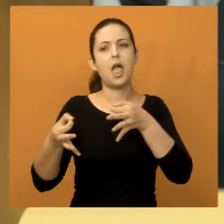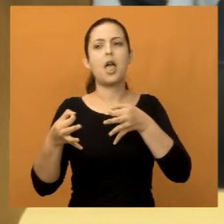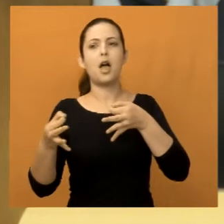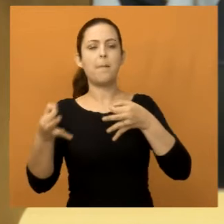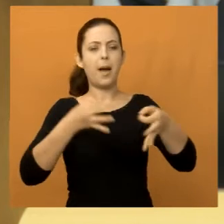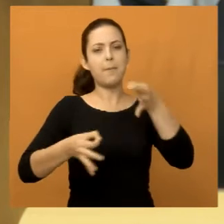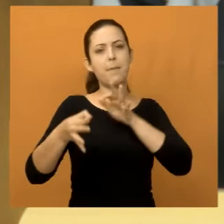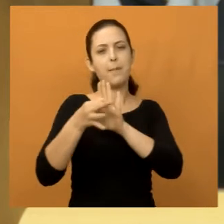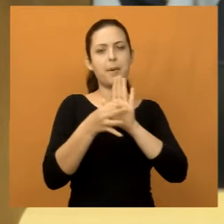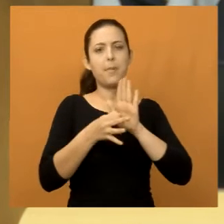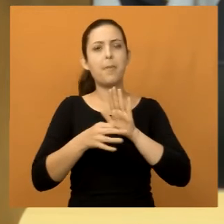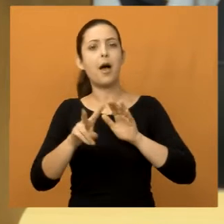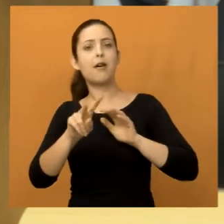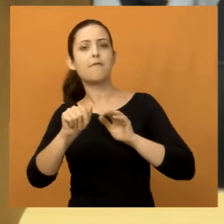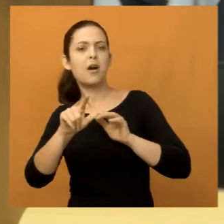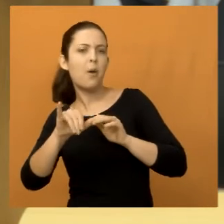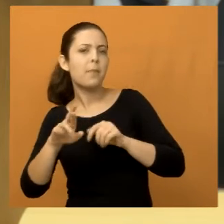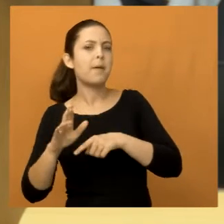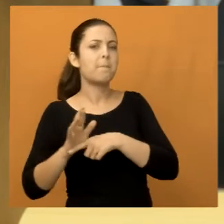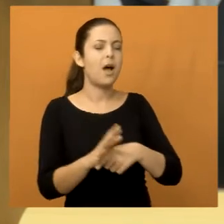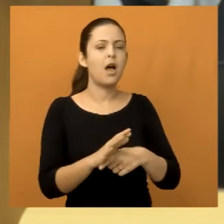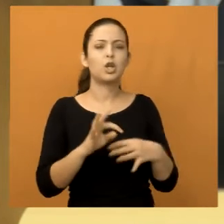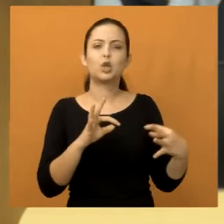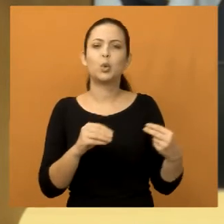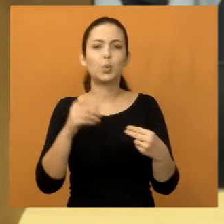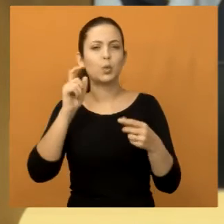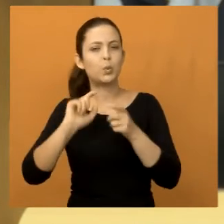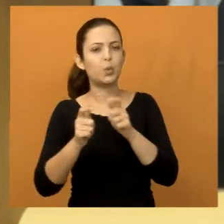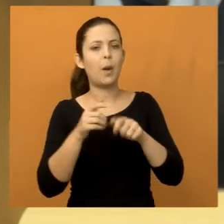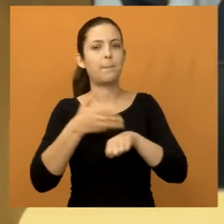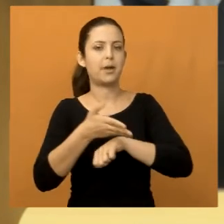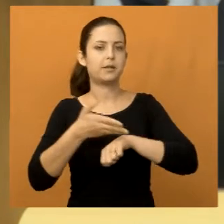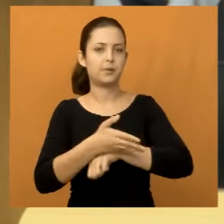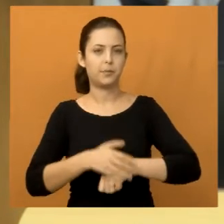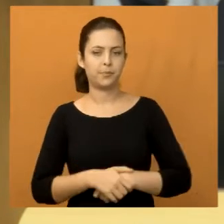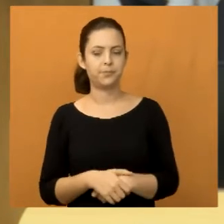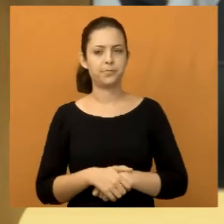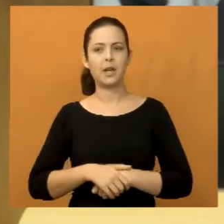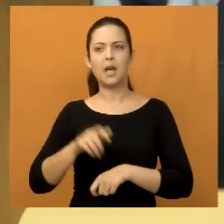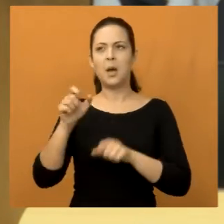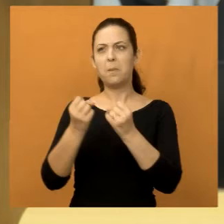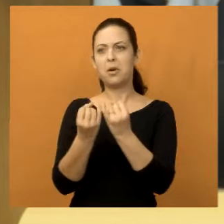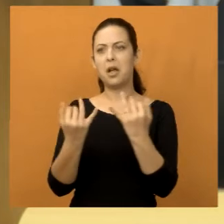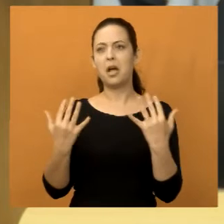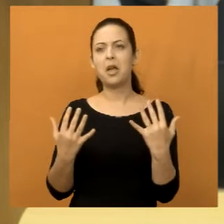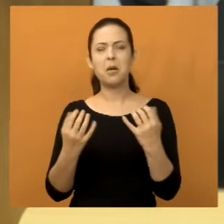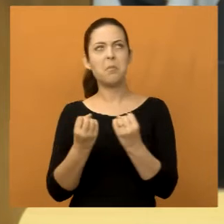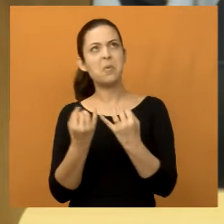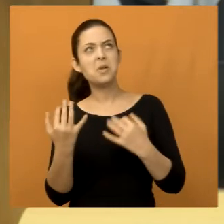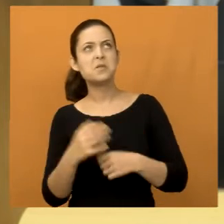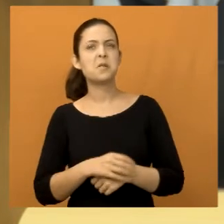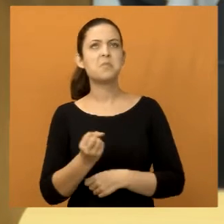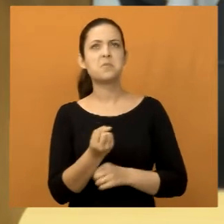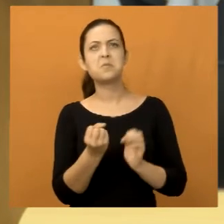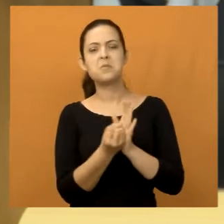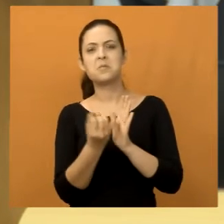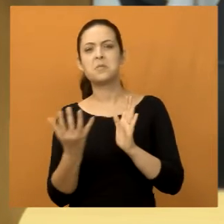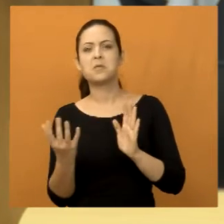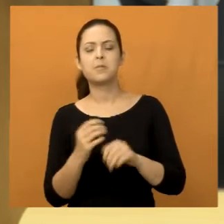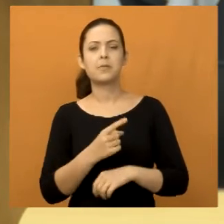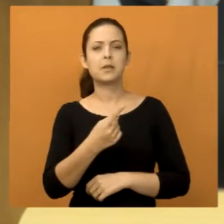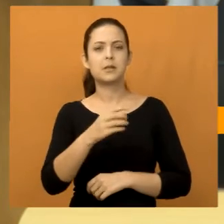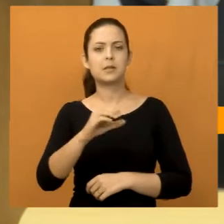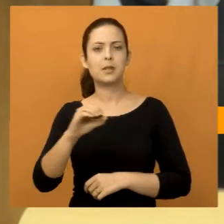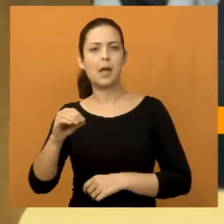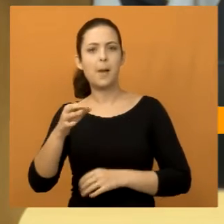principalmente o Valmir, que esteve presente em todos. Ouvimos nesse período, tivemos cerca de